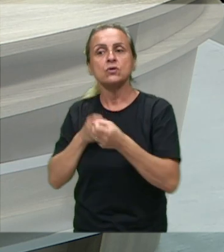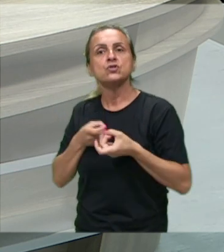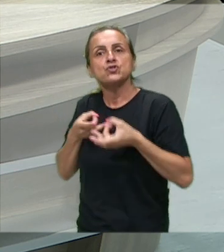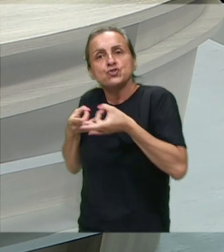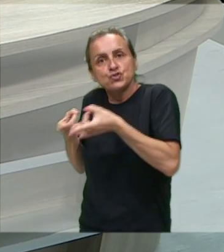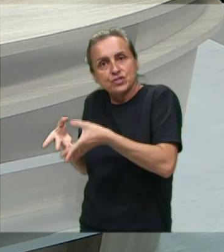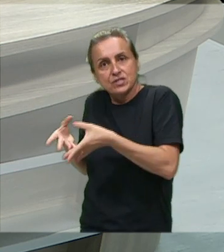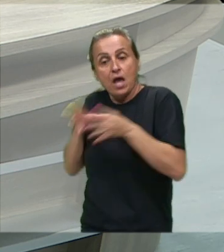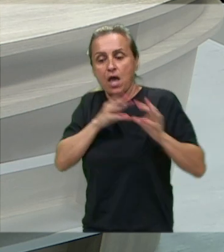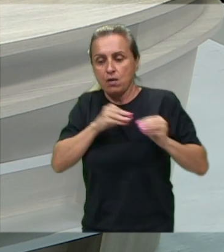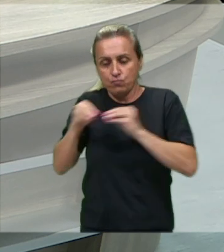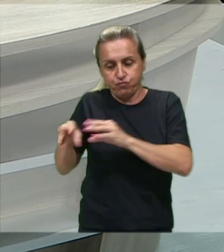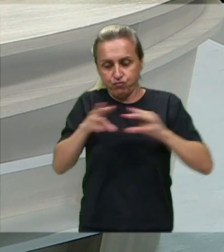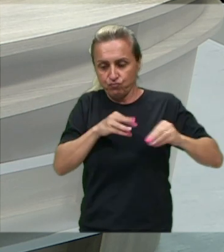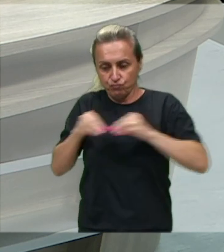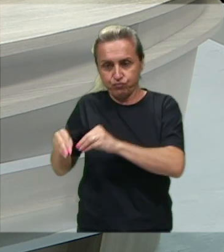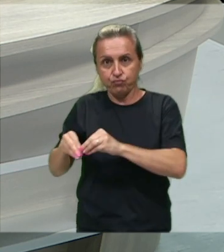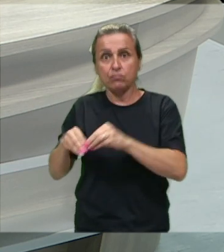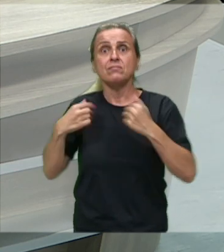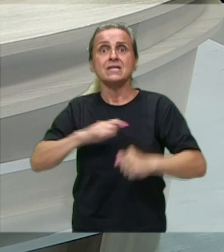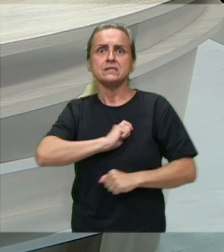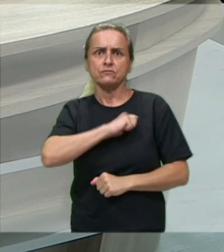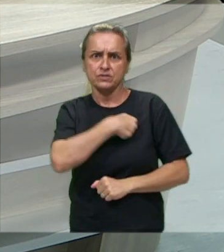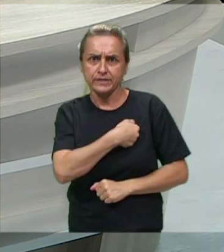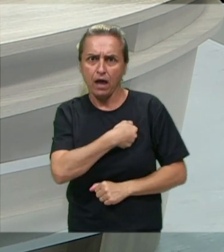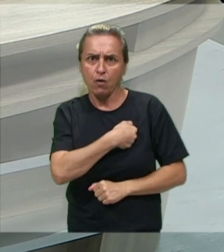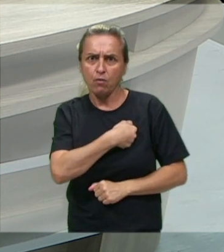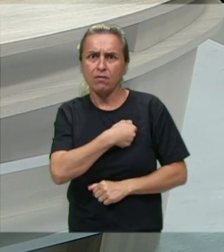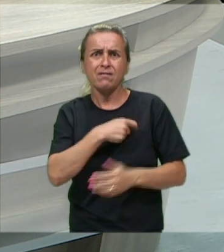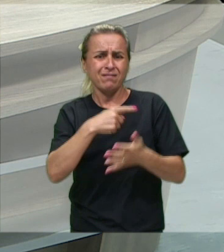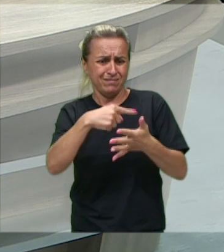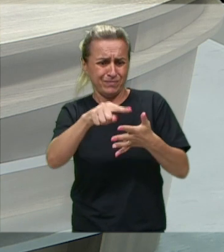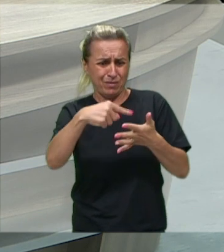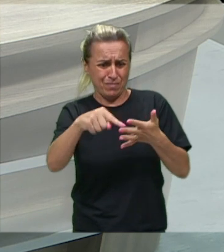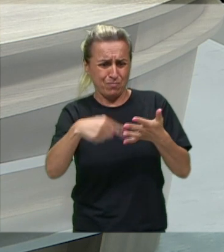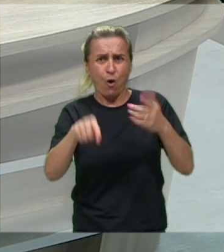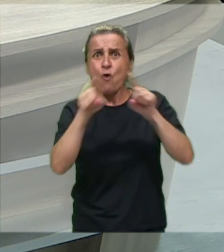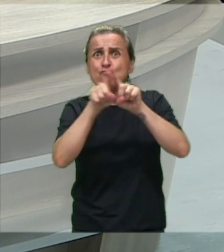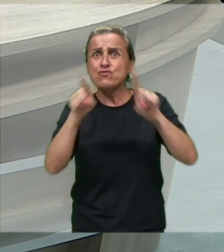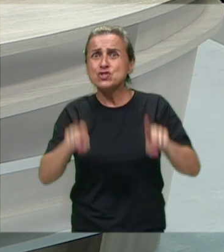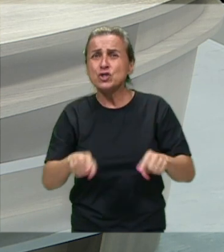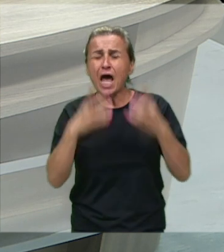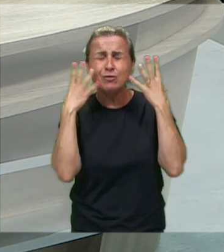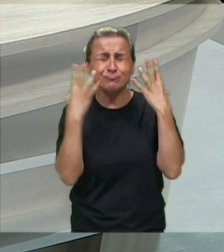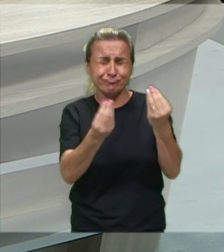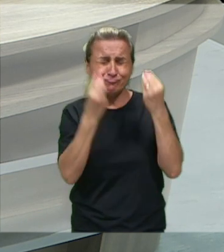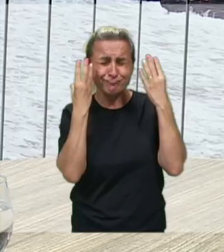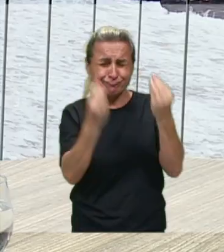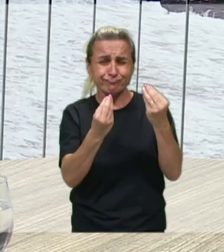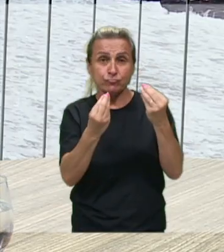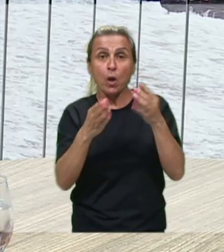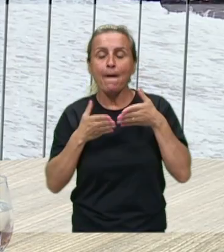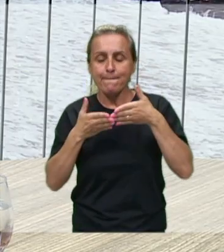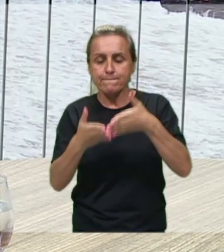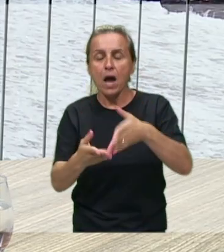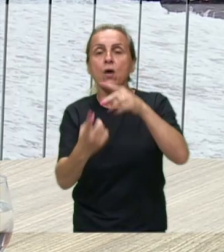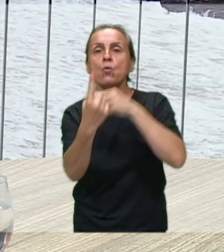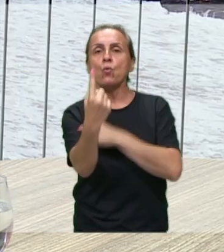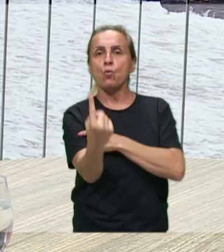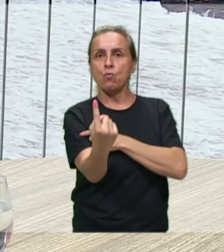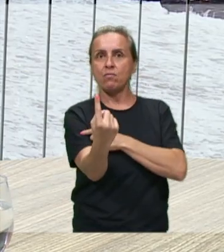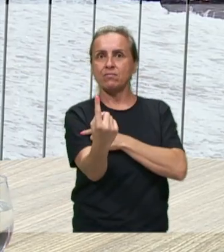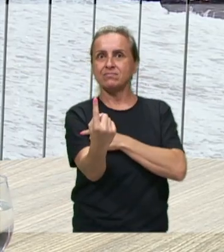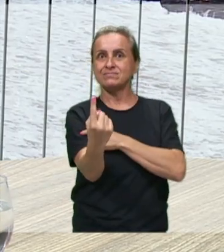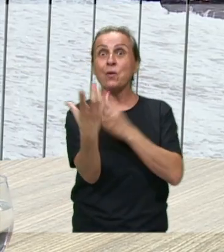também. Então, olha o número de pessoas que são envolvidas num só barco. E imagina, nós temos aqui na região nossa do